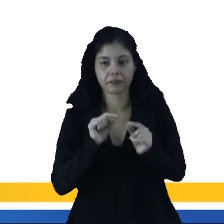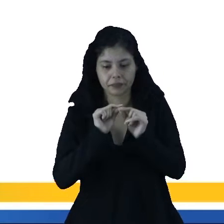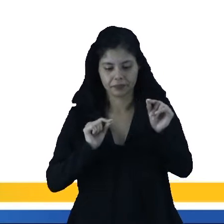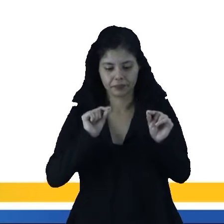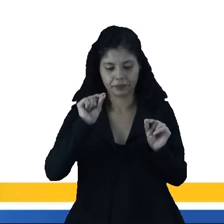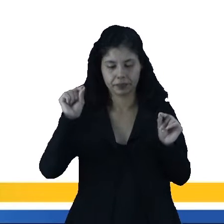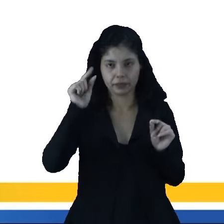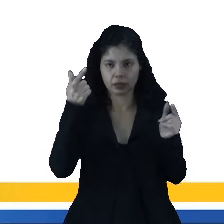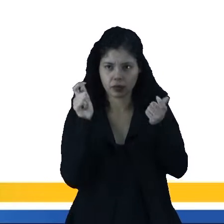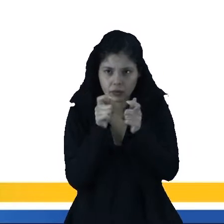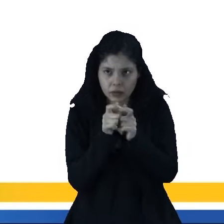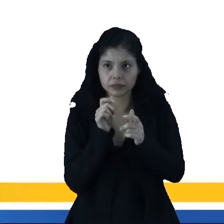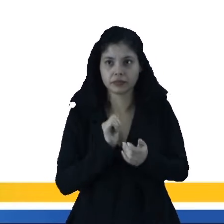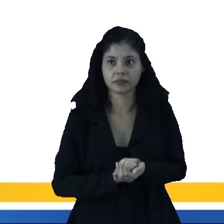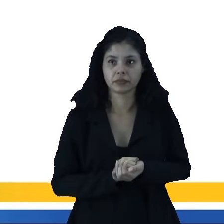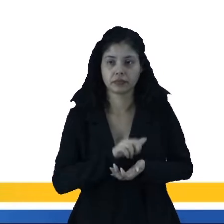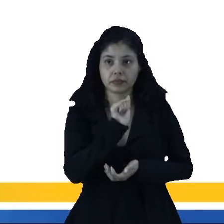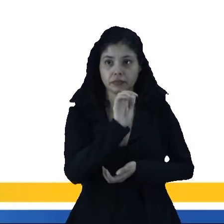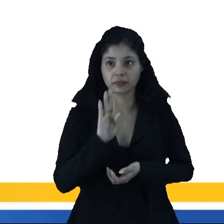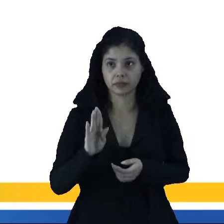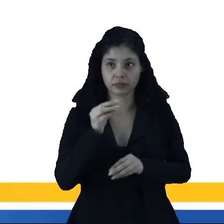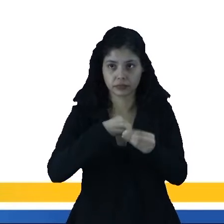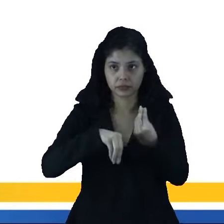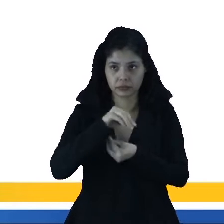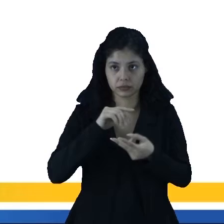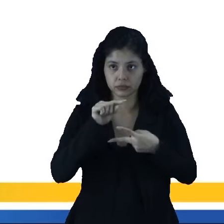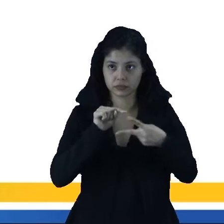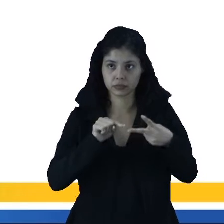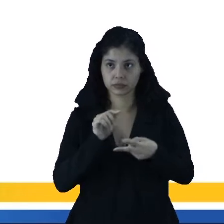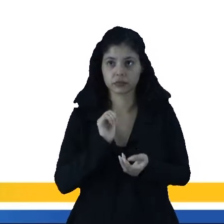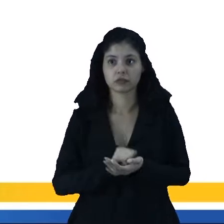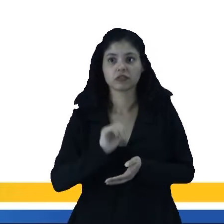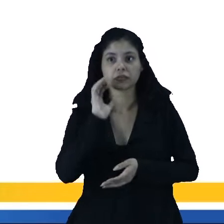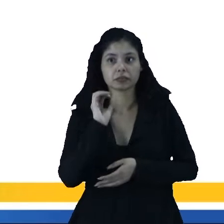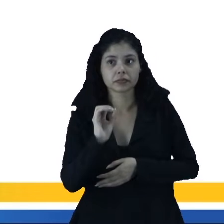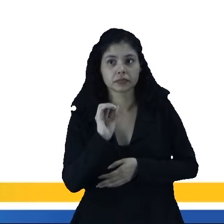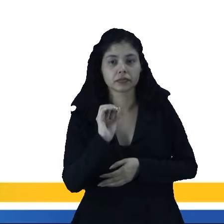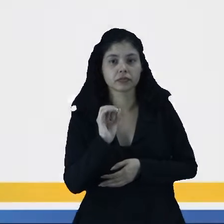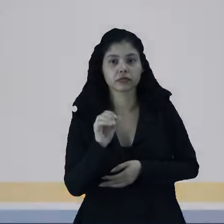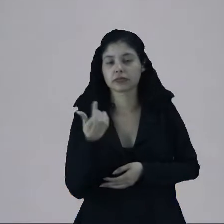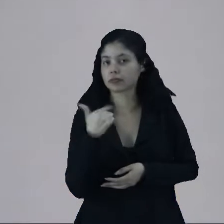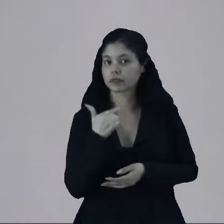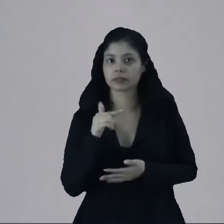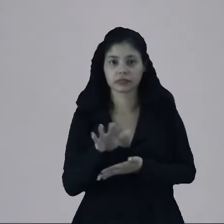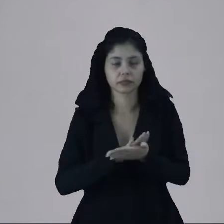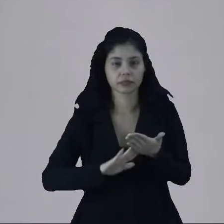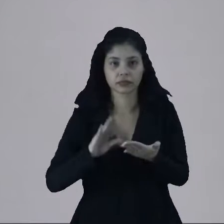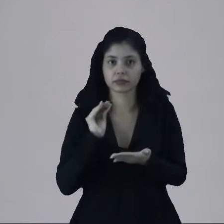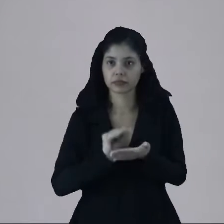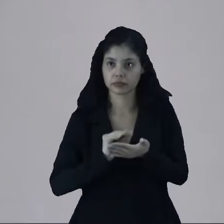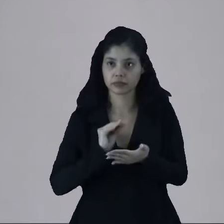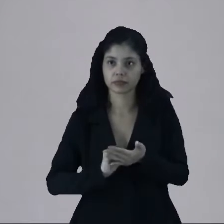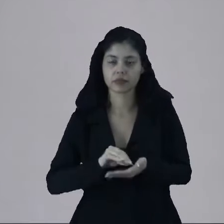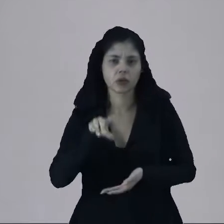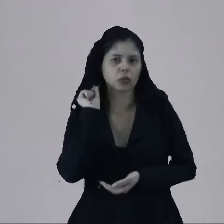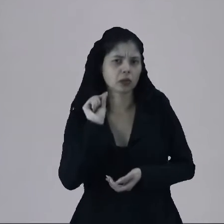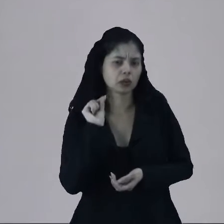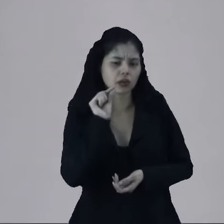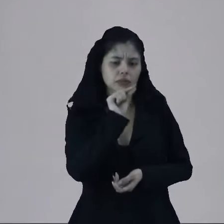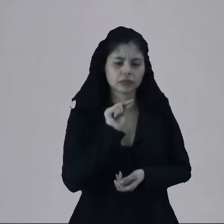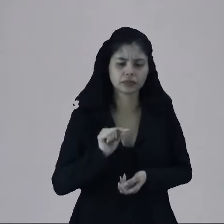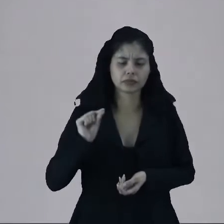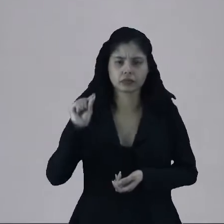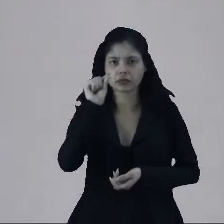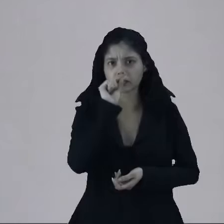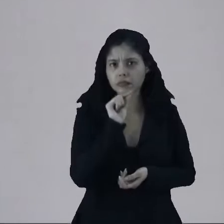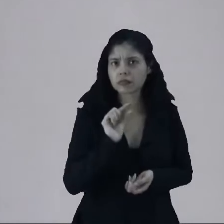mais diferente, menor, o tipo A e B a mistura das duas e o tipo O a ausência dessas bolinhas. O que são essas bolinhas?